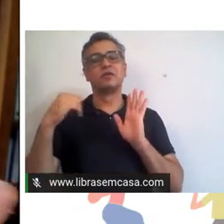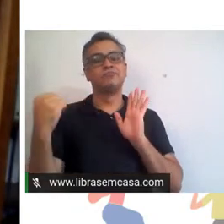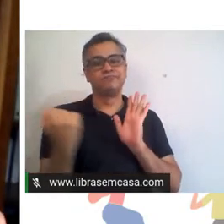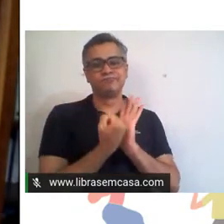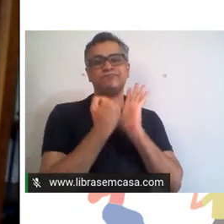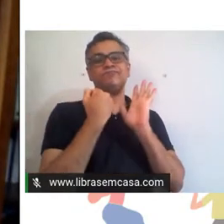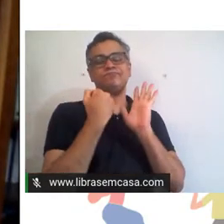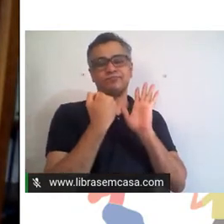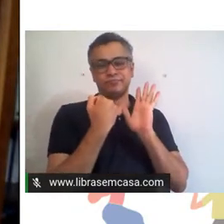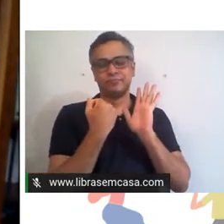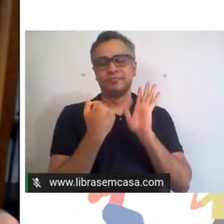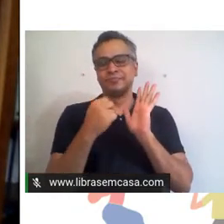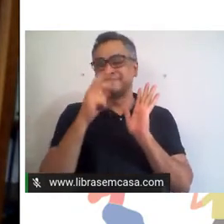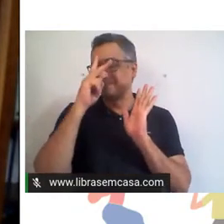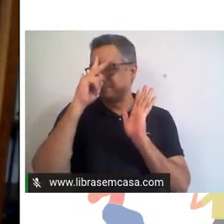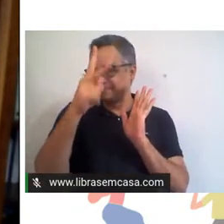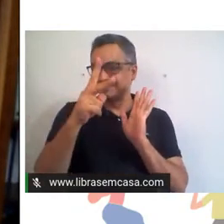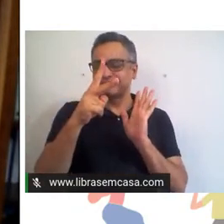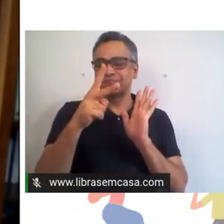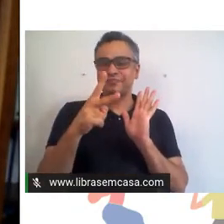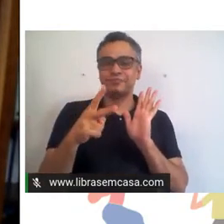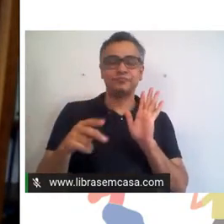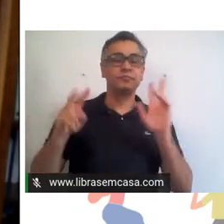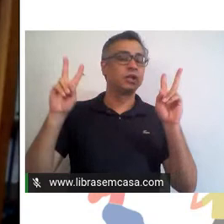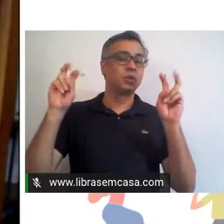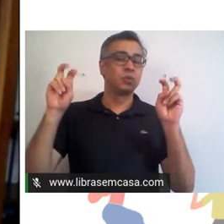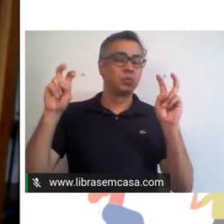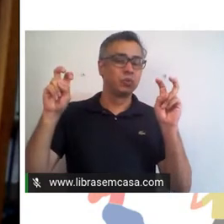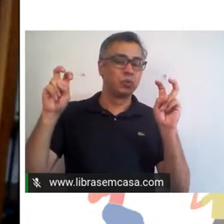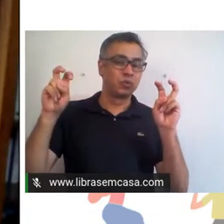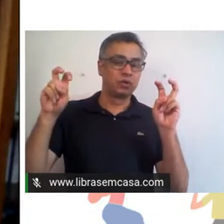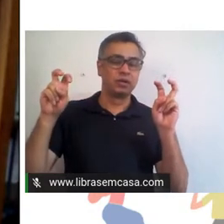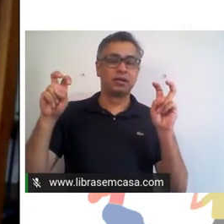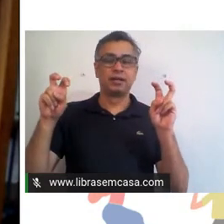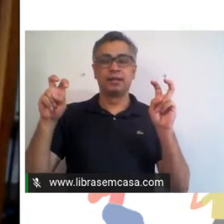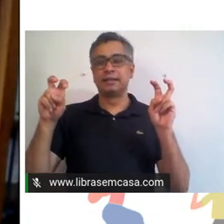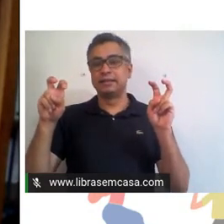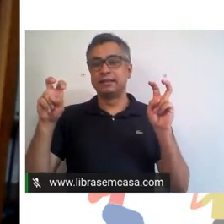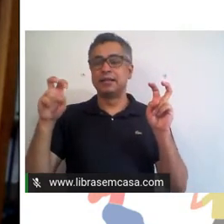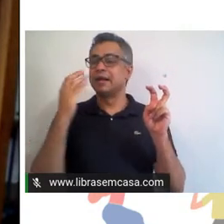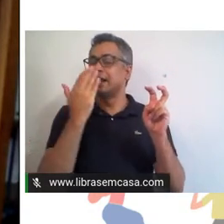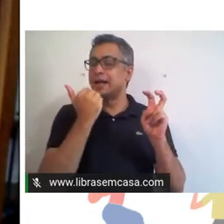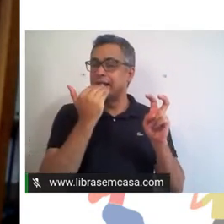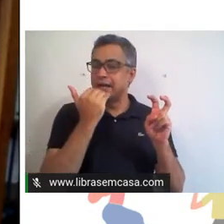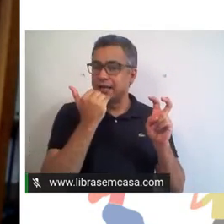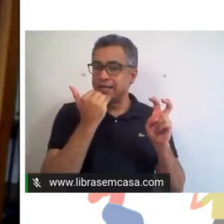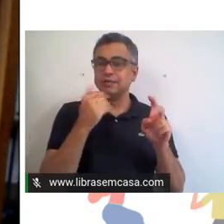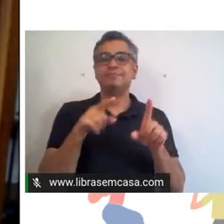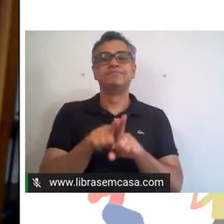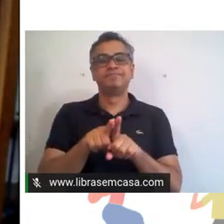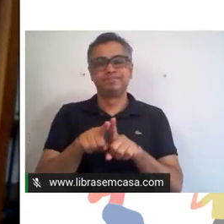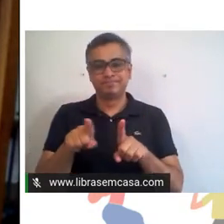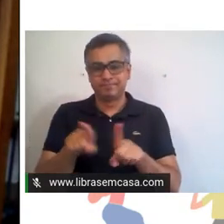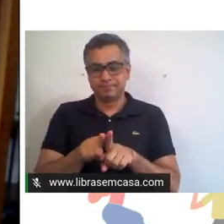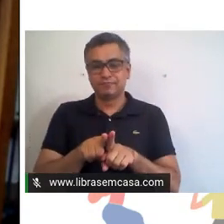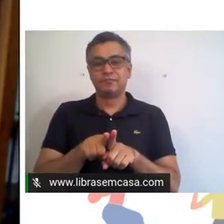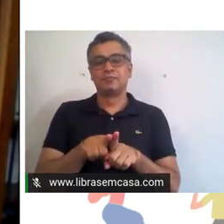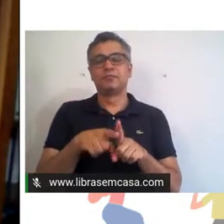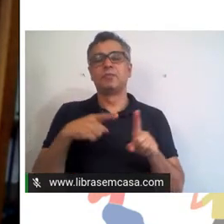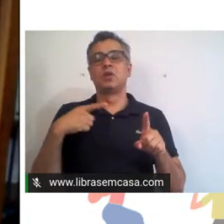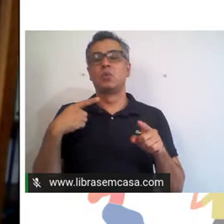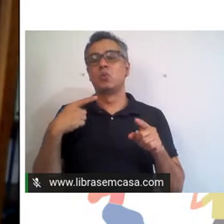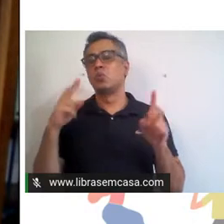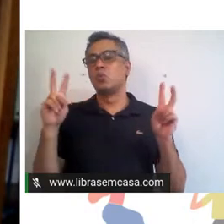maneira muito forte, tanto na questão da associada com a questão alimentar, mas também associada com a questão